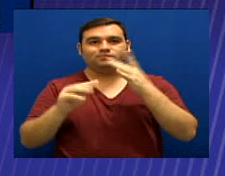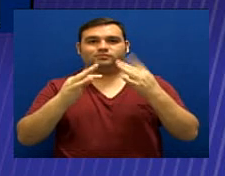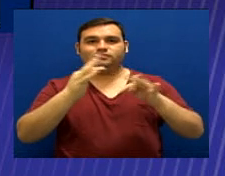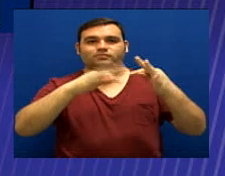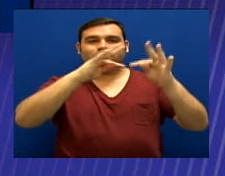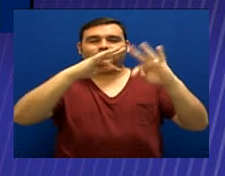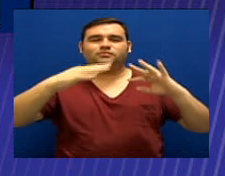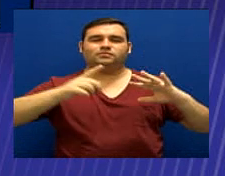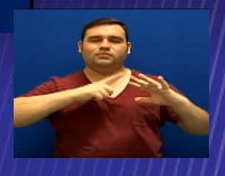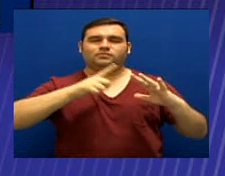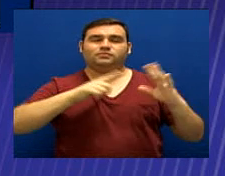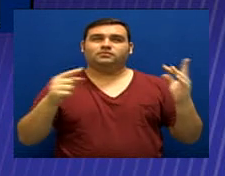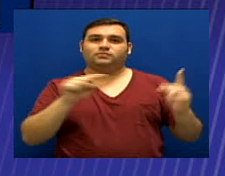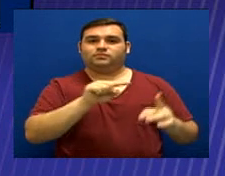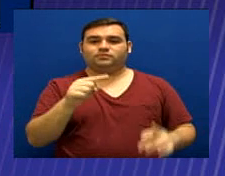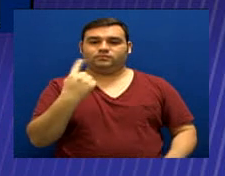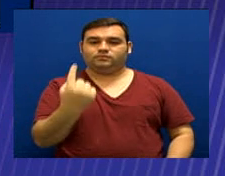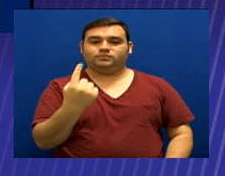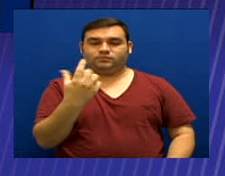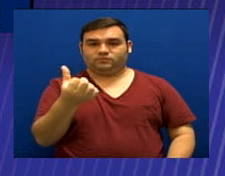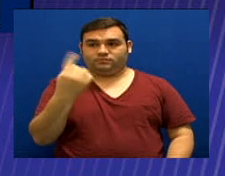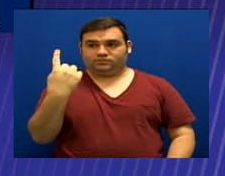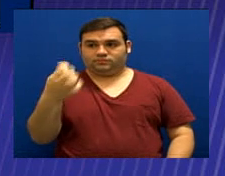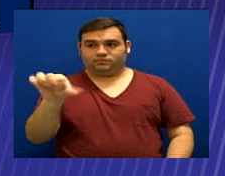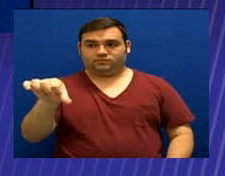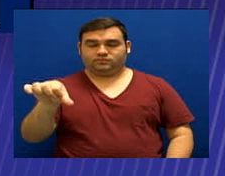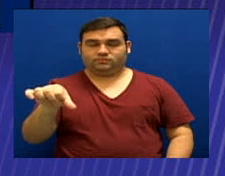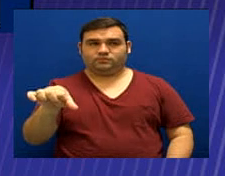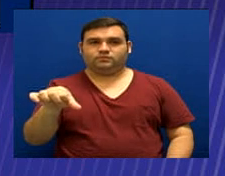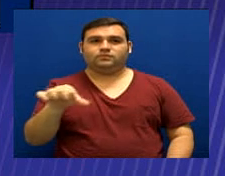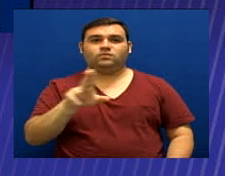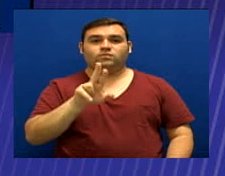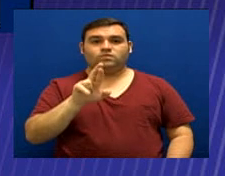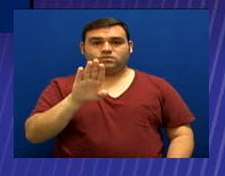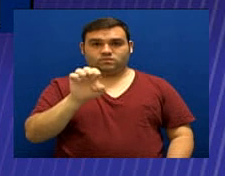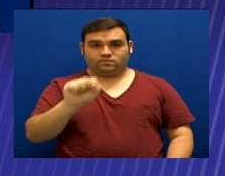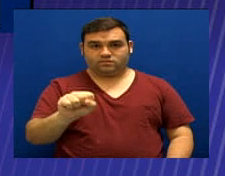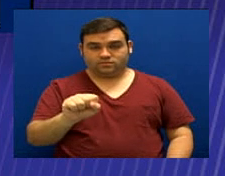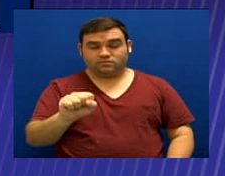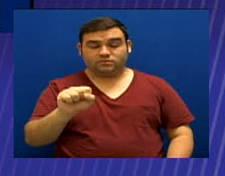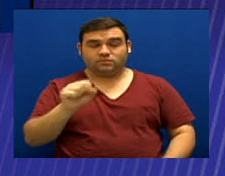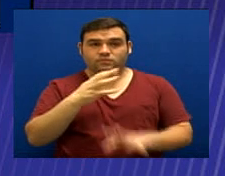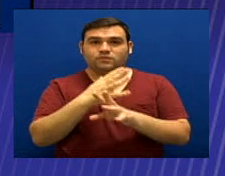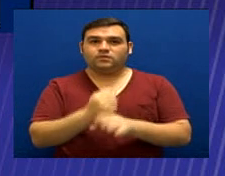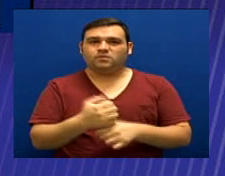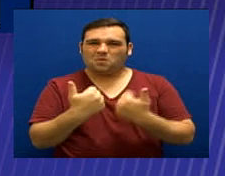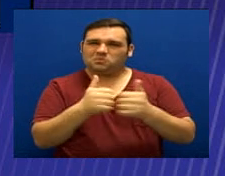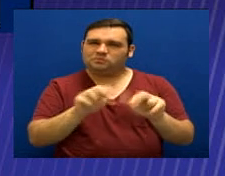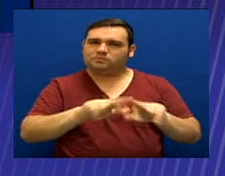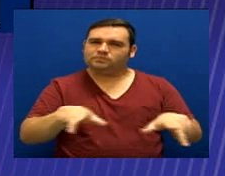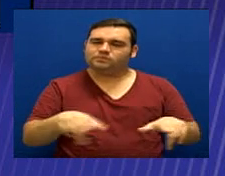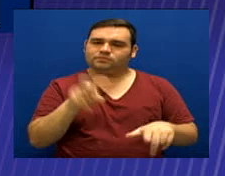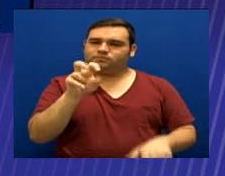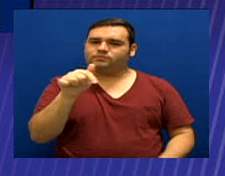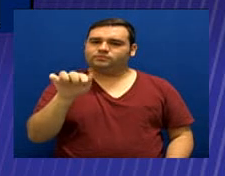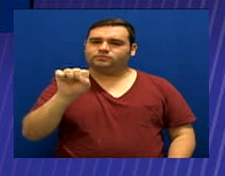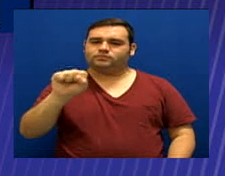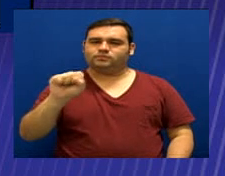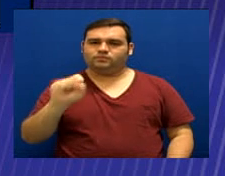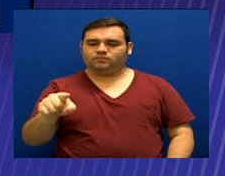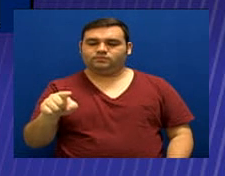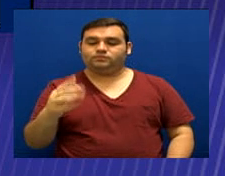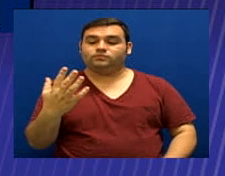- 1619 a urbs um saldo de 578 mil